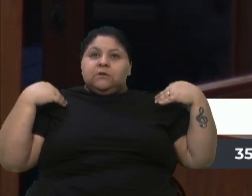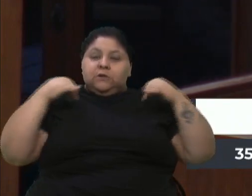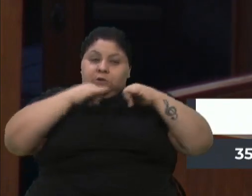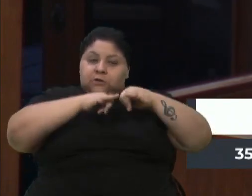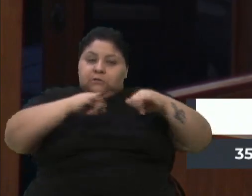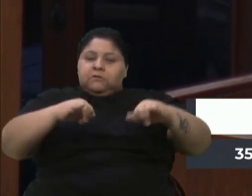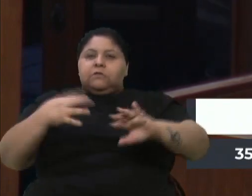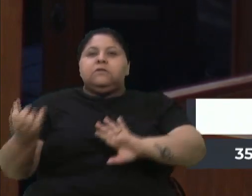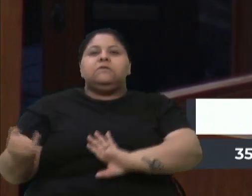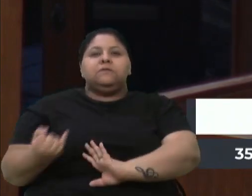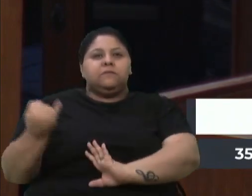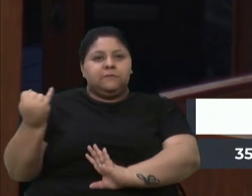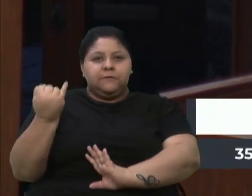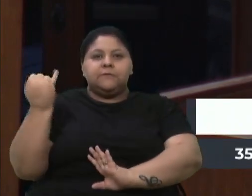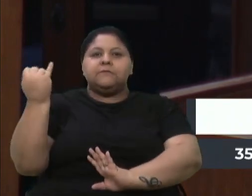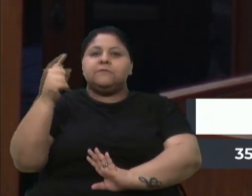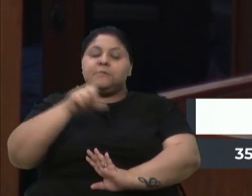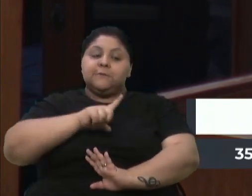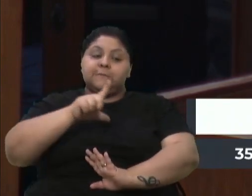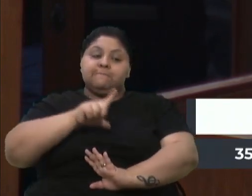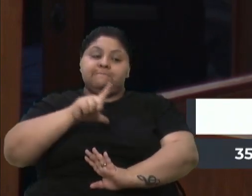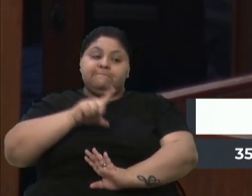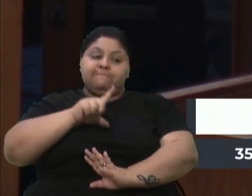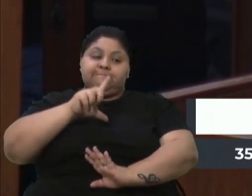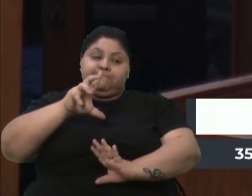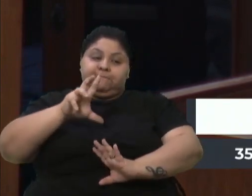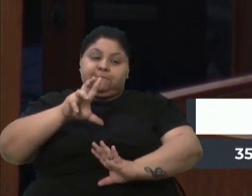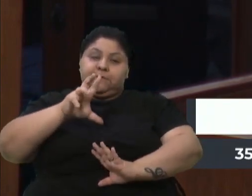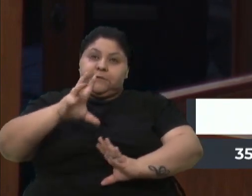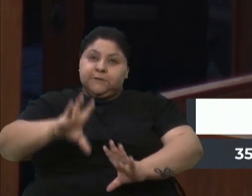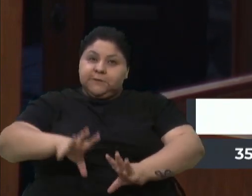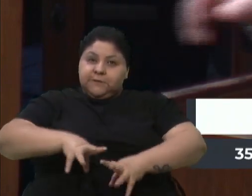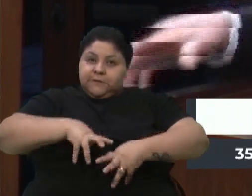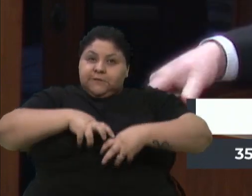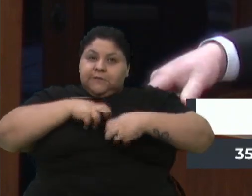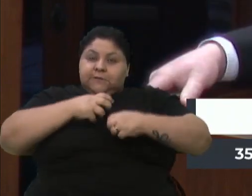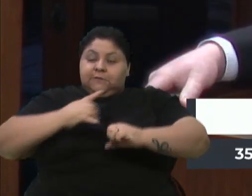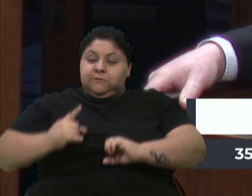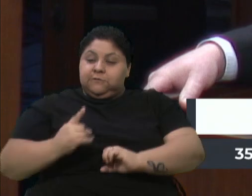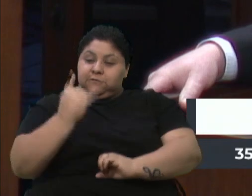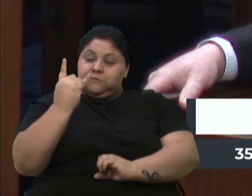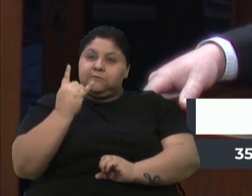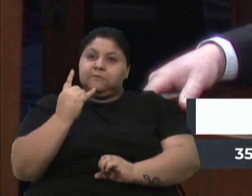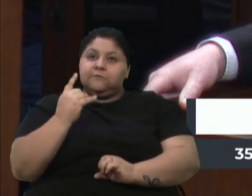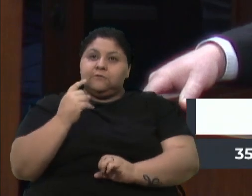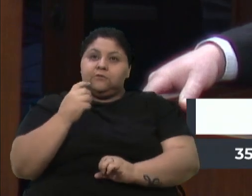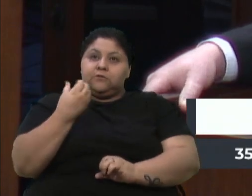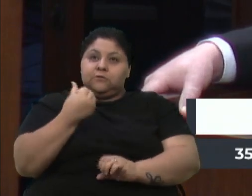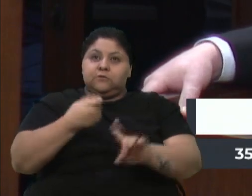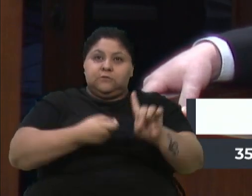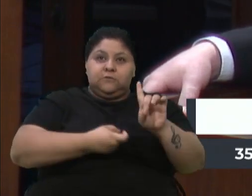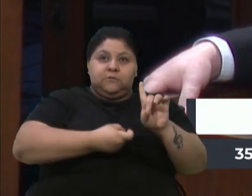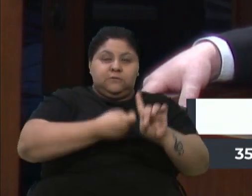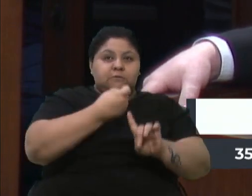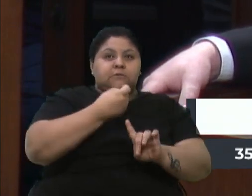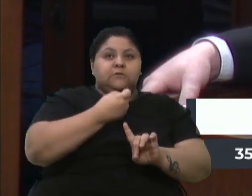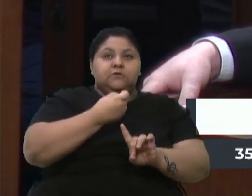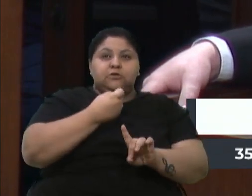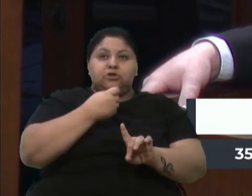extremamente importante que temos nos dedicado aí nos últimos 6 meses de forma